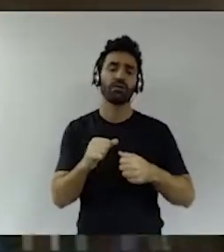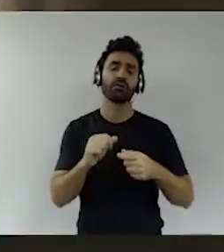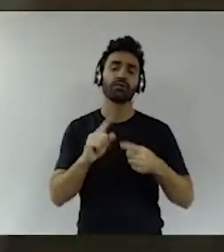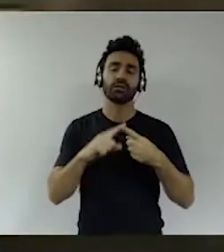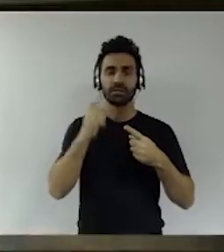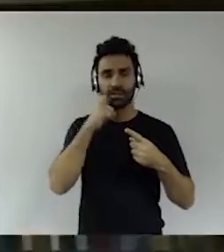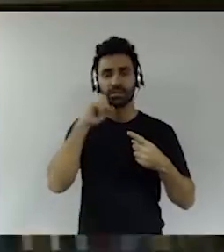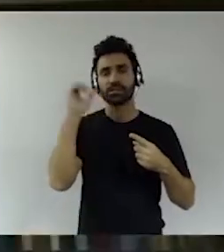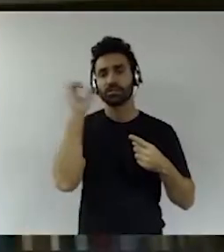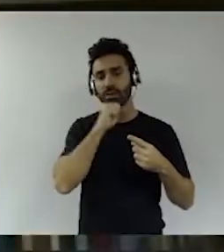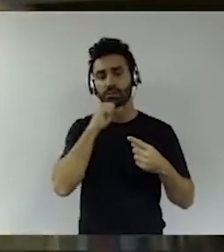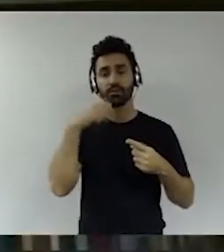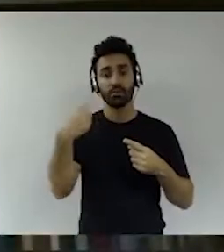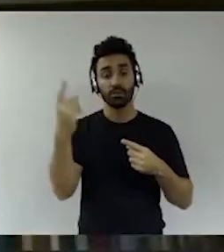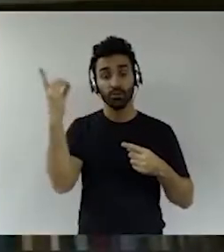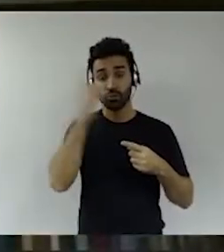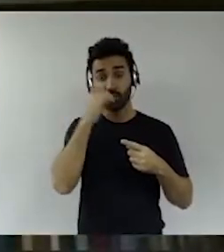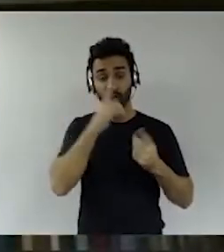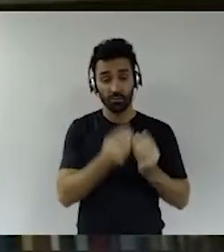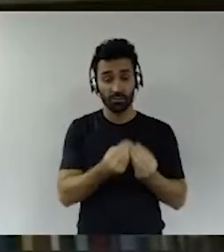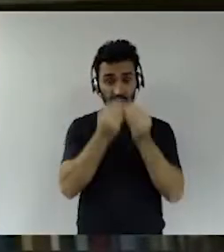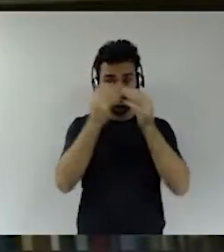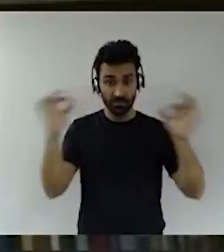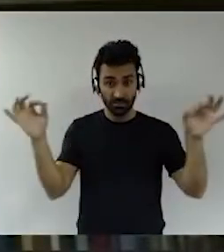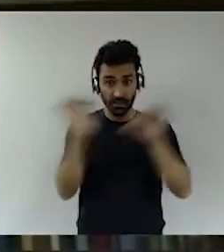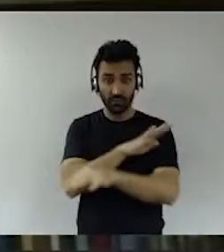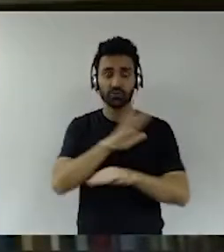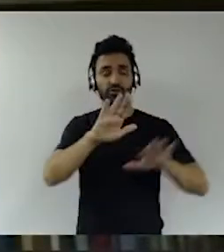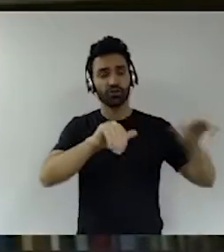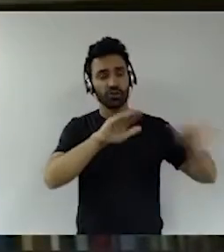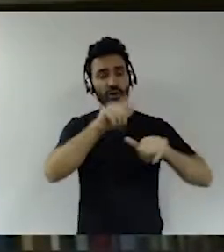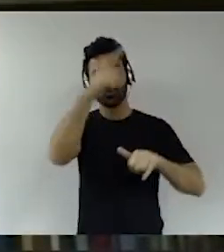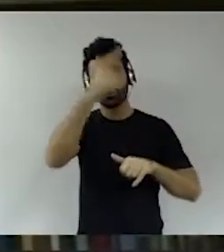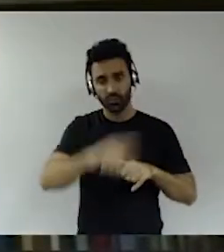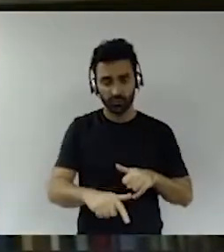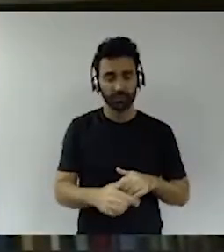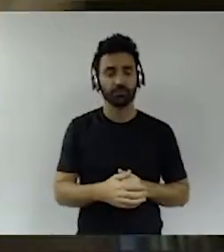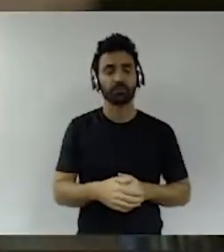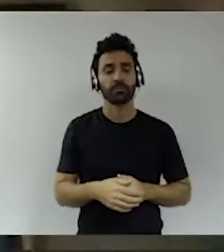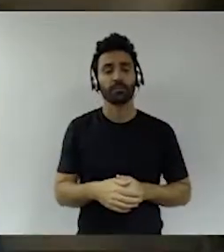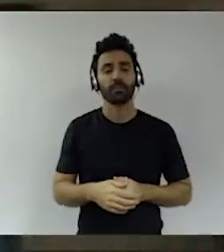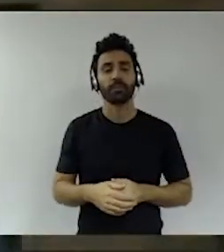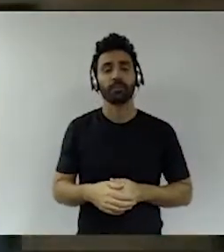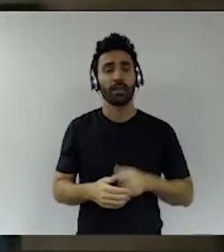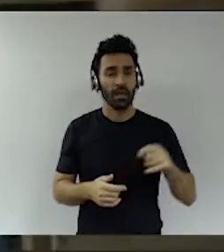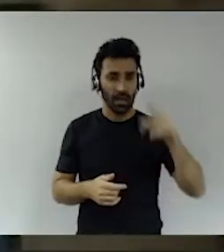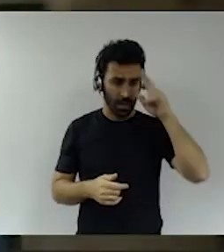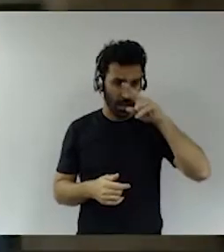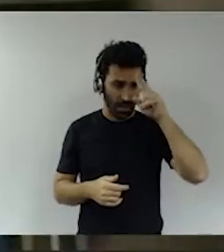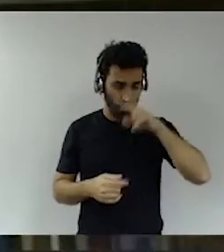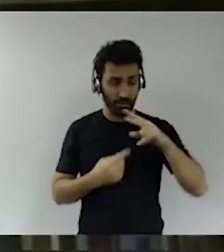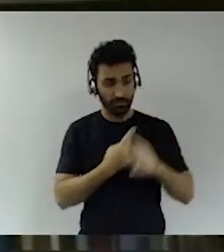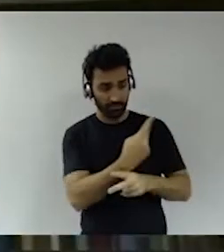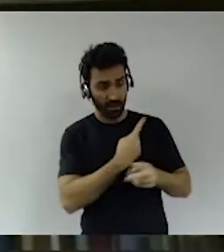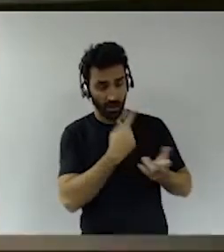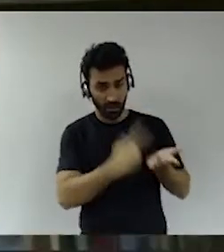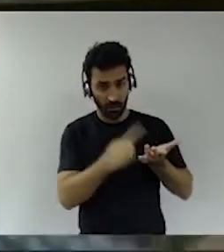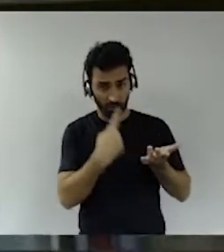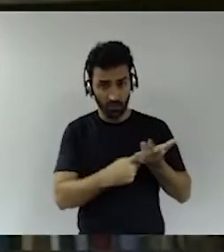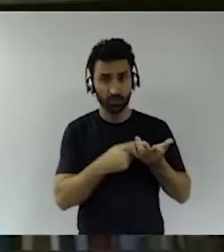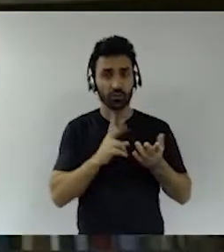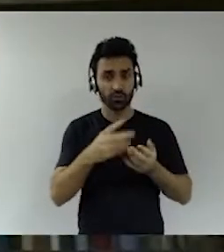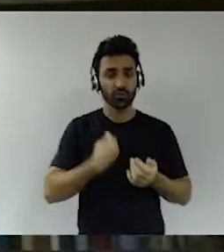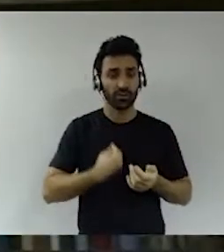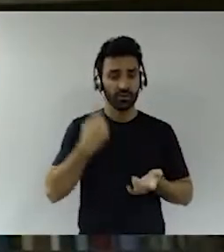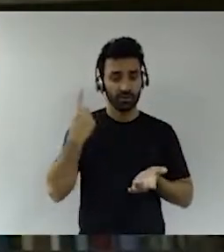passou sábado, domingo, depois da missa, ele reuniu a meninada de novo e disse assim, olha, lembra aquele acordo lá das tarefas? Está em vigor,